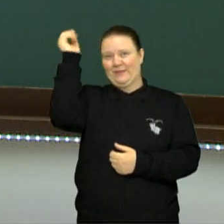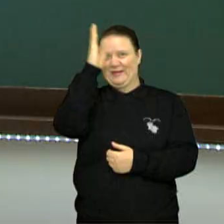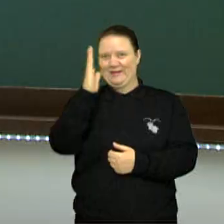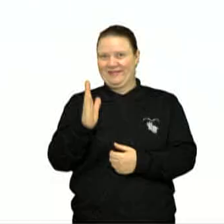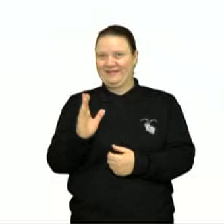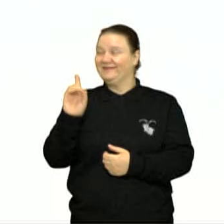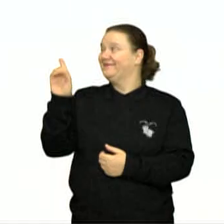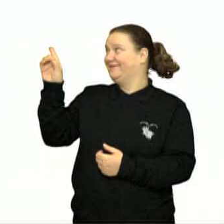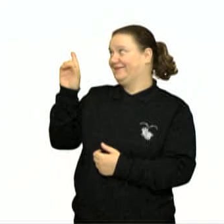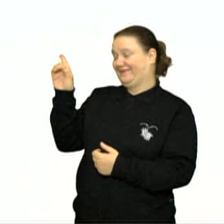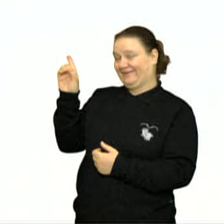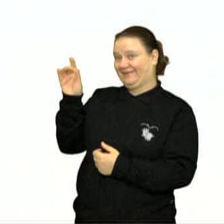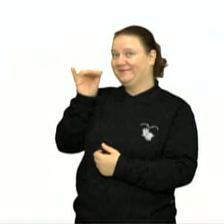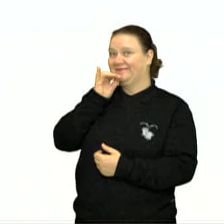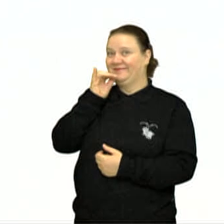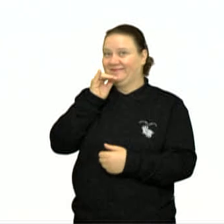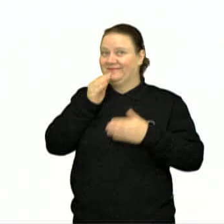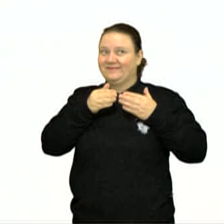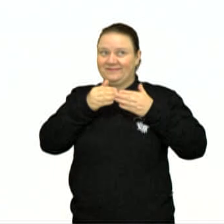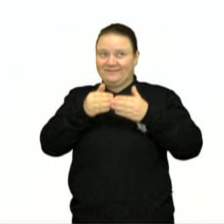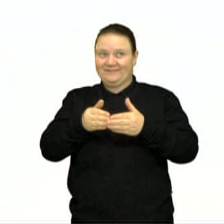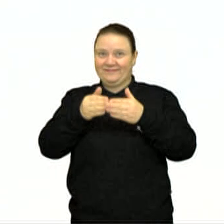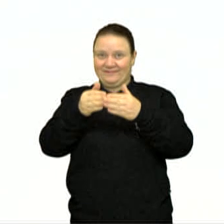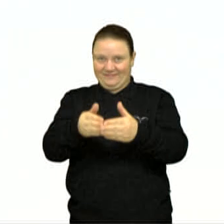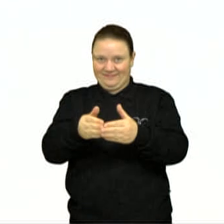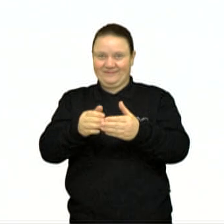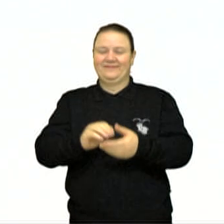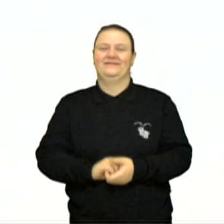da embarcação, né, a nau de Pedro Álvares Cabral.